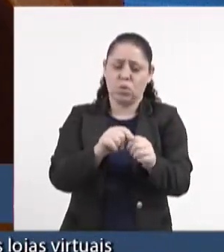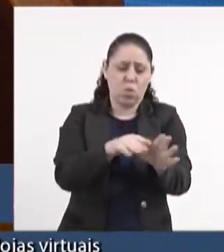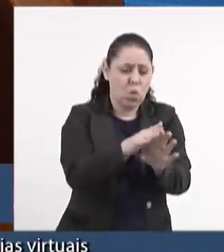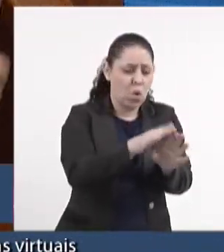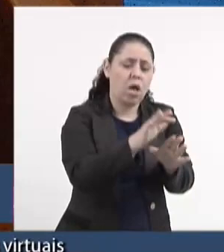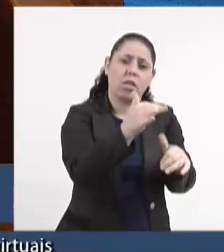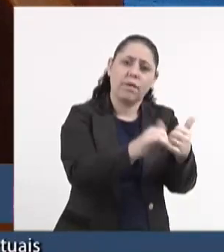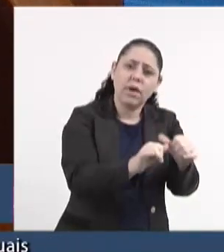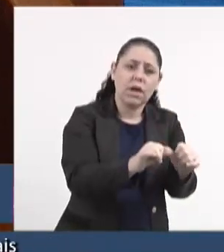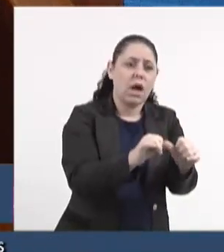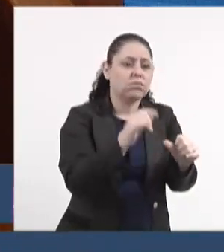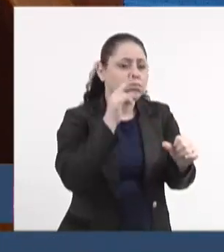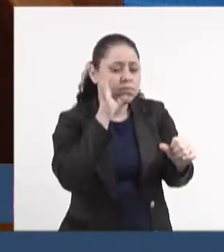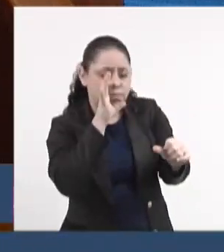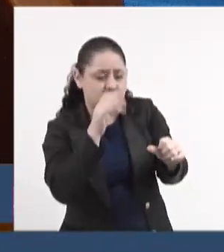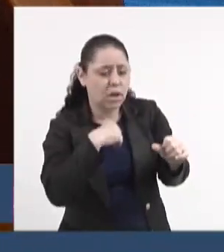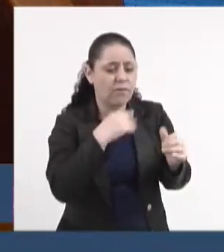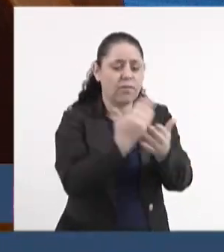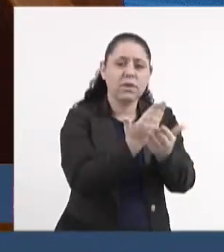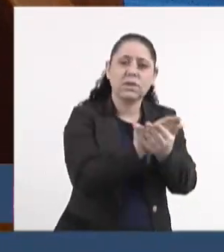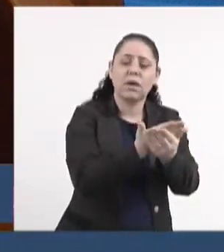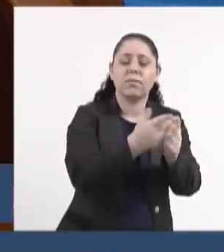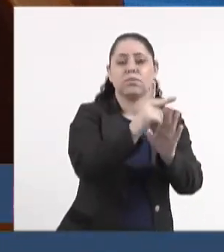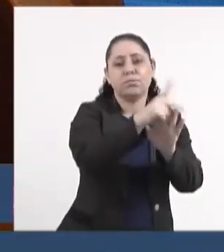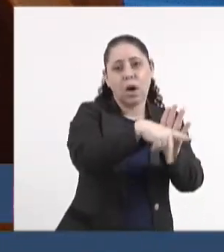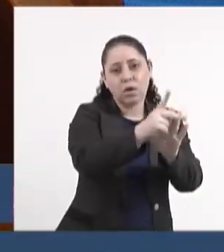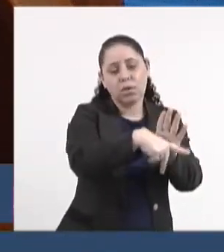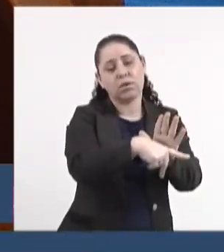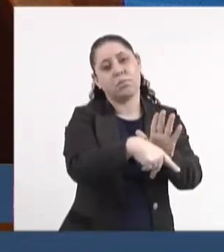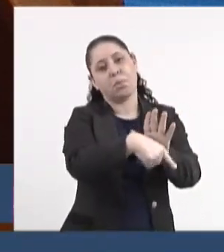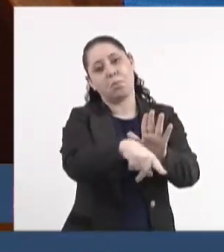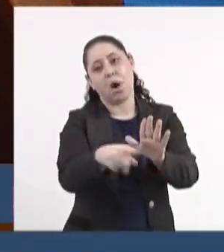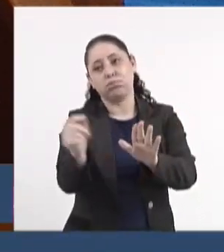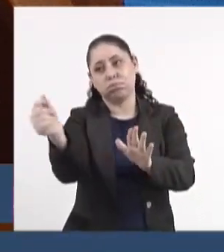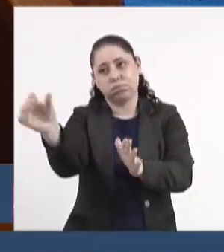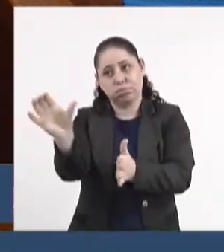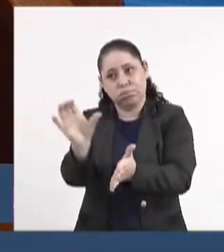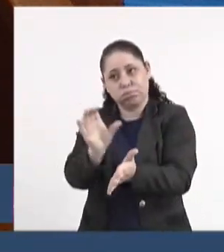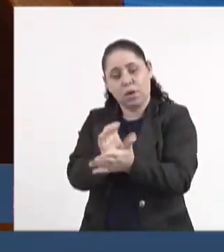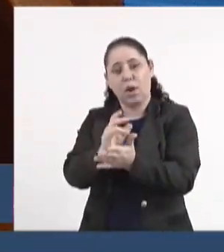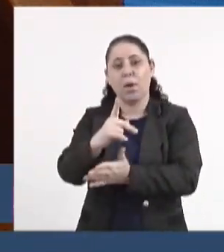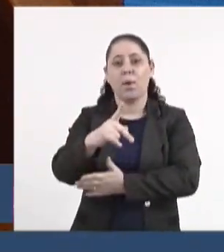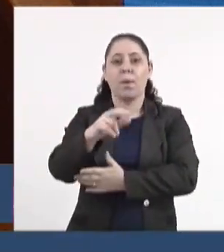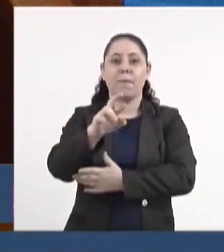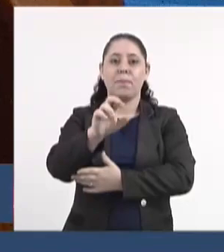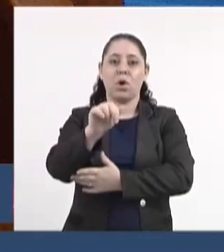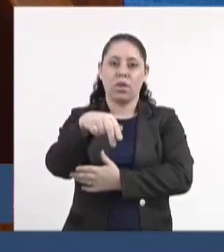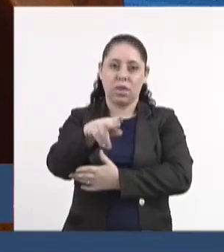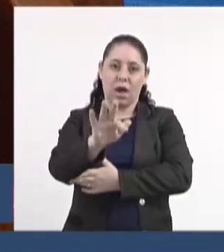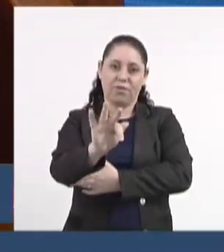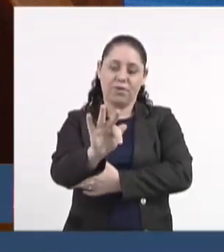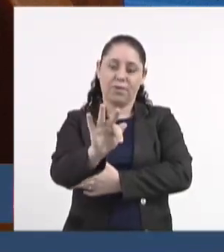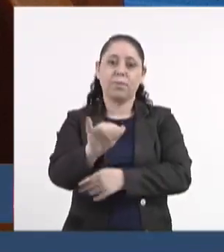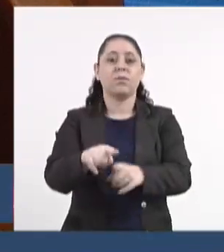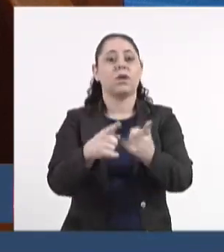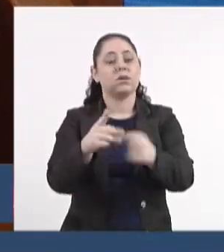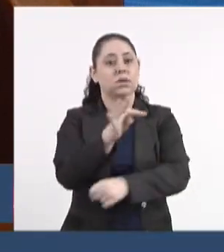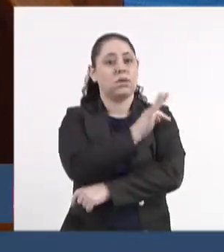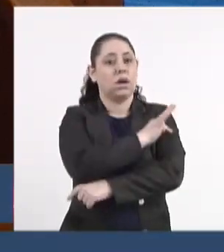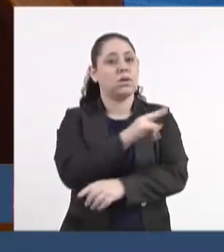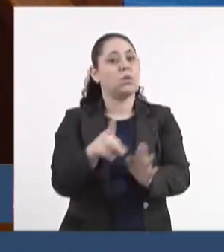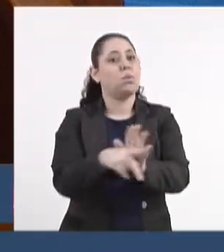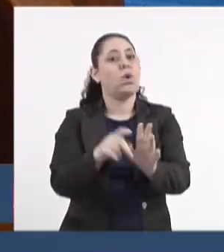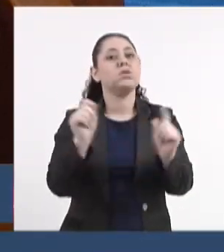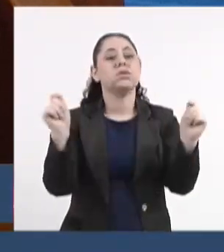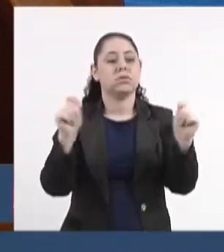trabalho de fazer projetos para conseguir recursos do Pronaf, mas ser técnicos